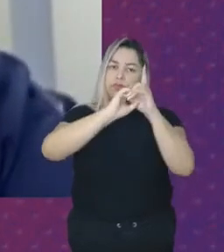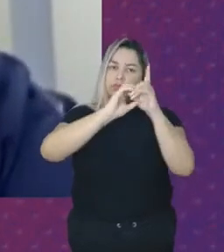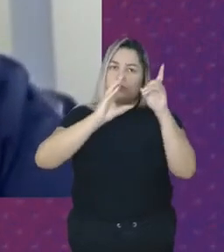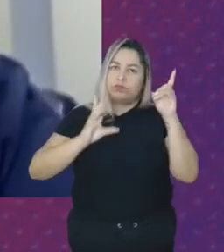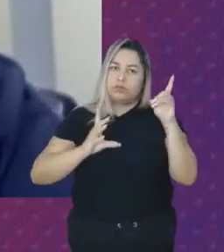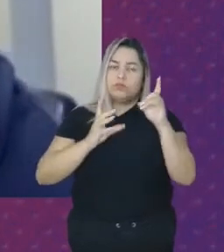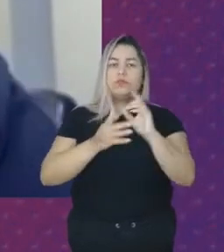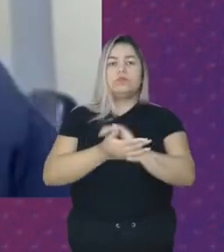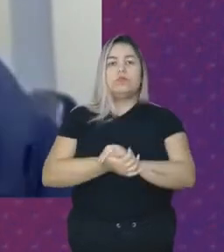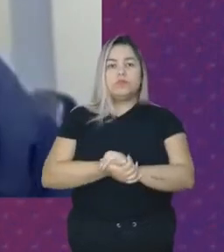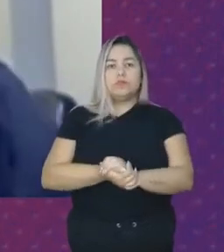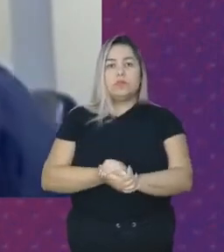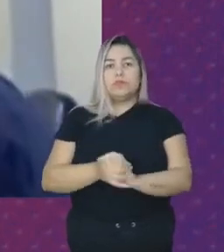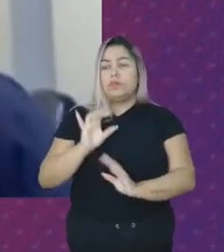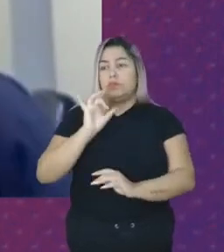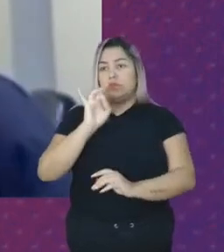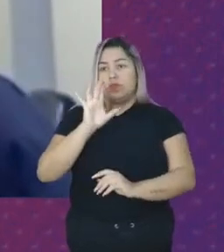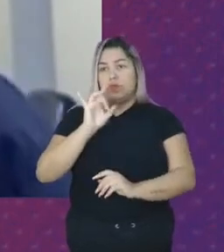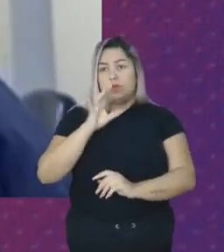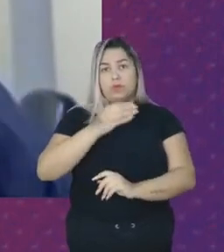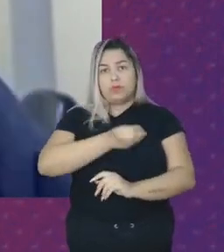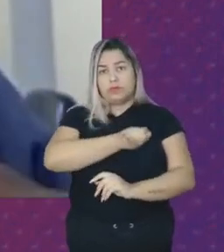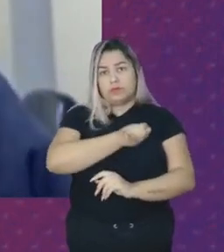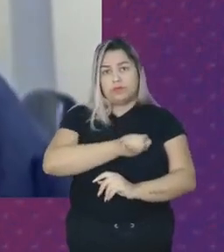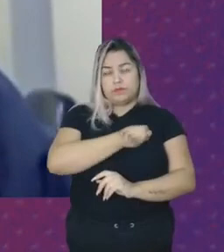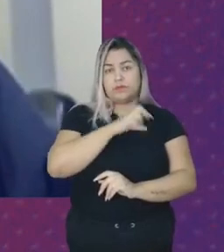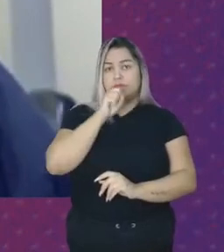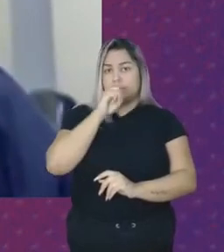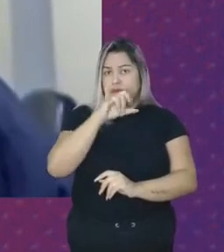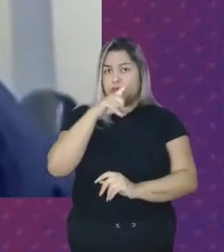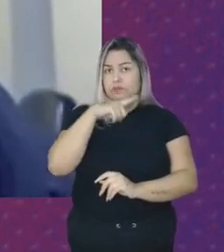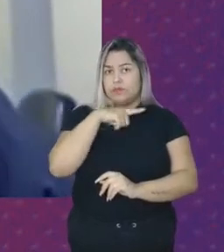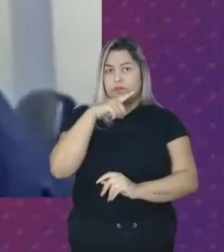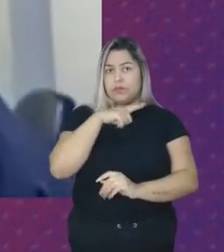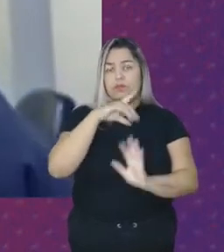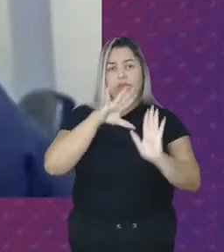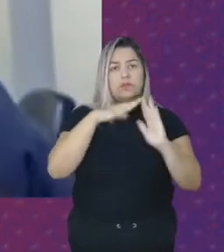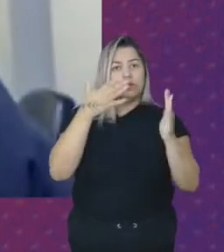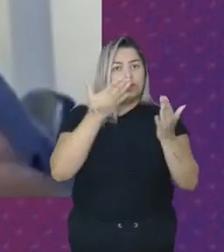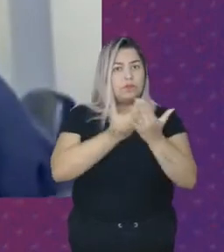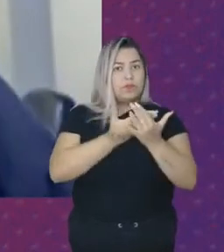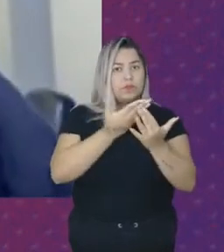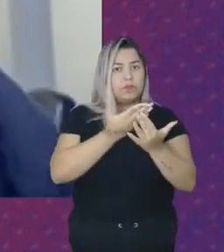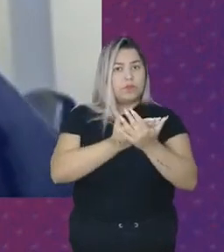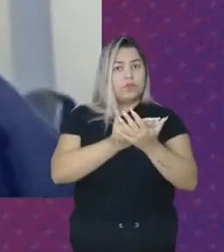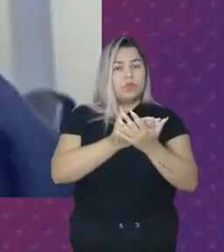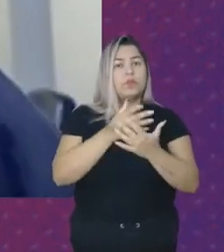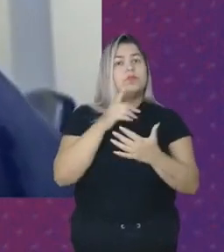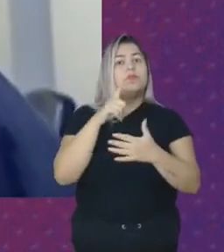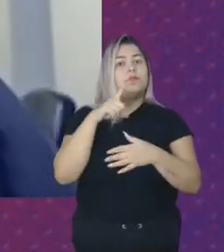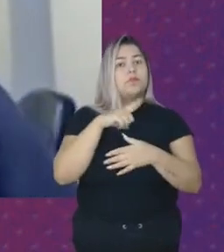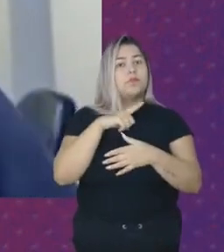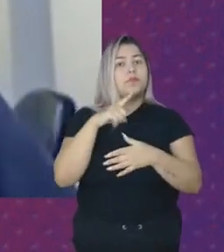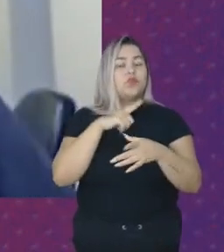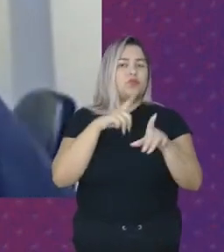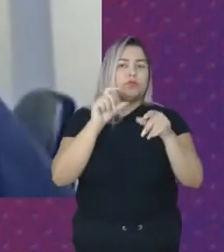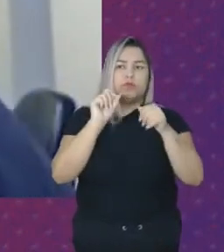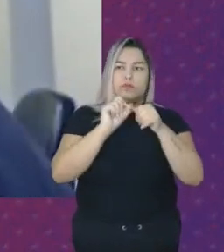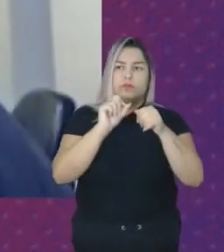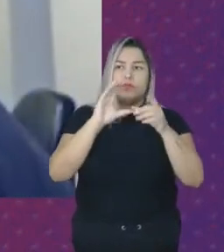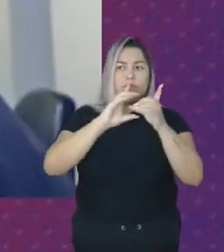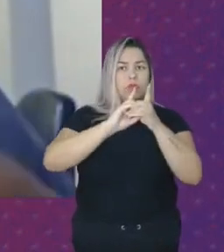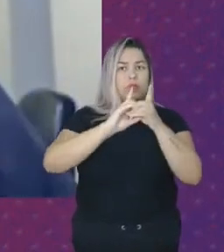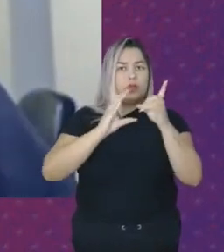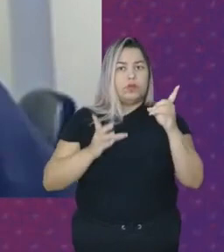né, elas só sobrevivem se elas tiverem a escola pública, porque a escola pública é a máquina de produzir